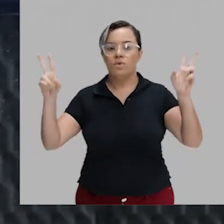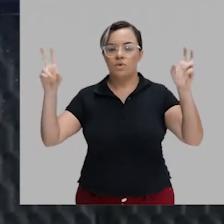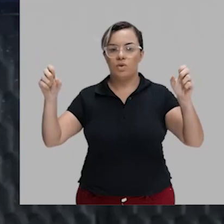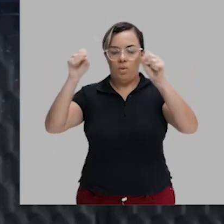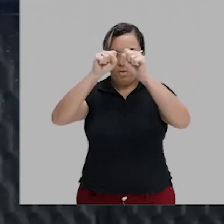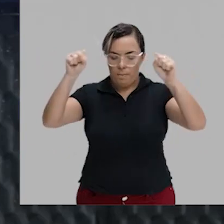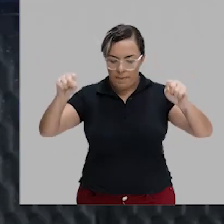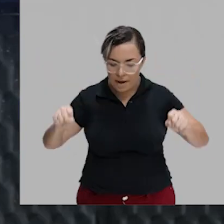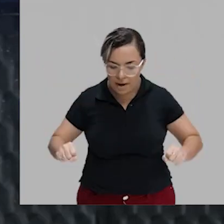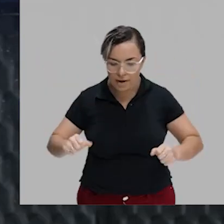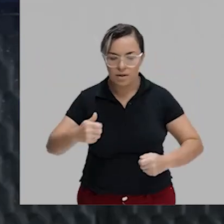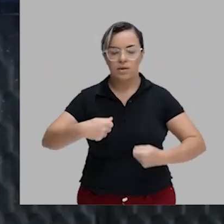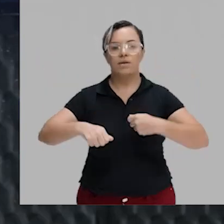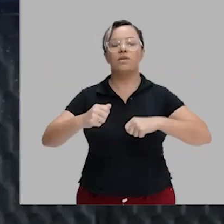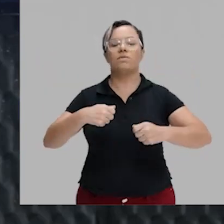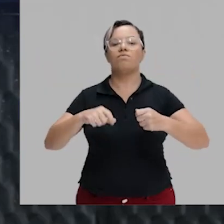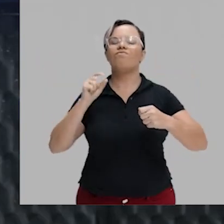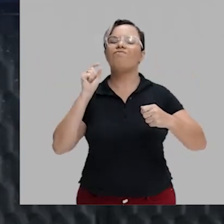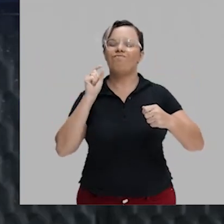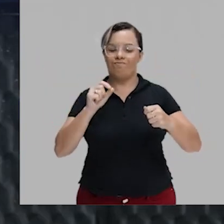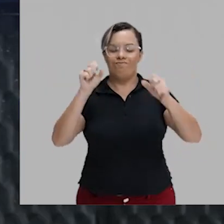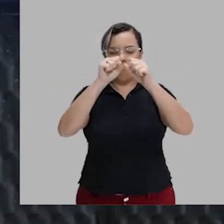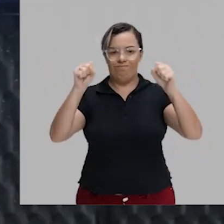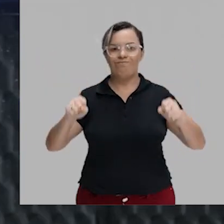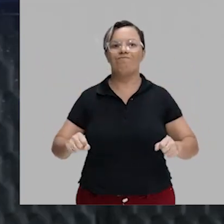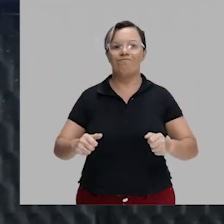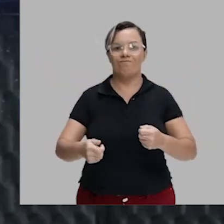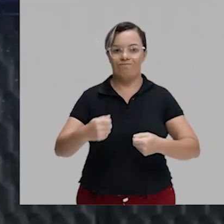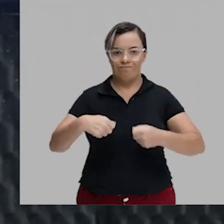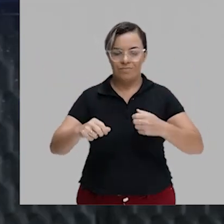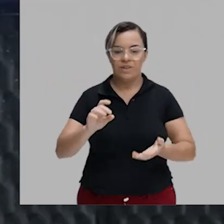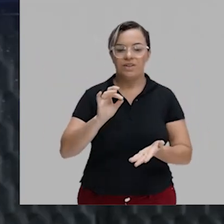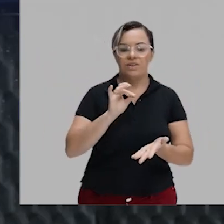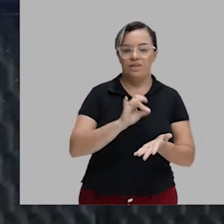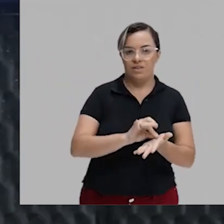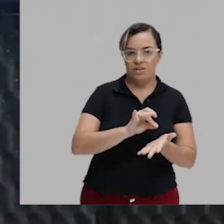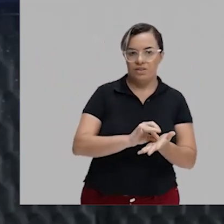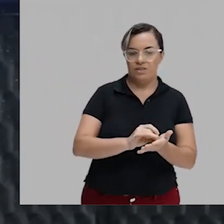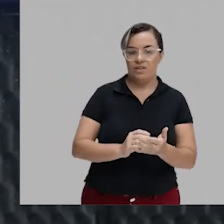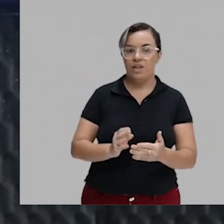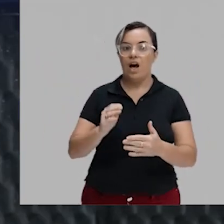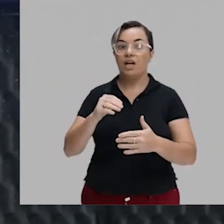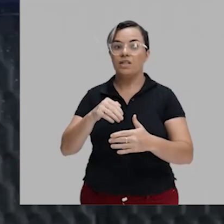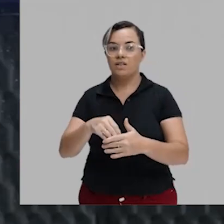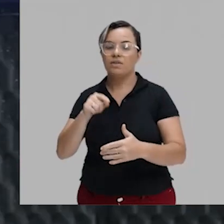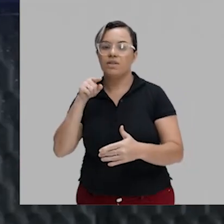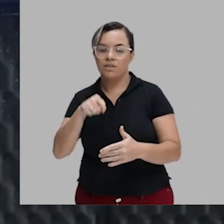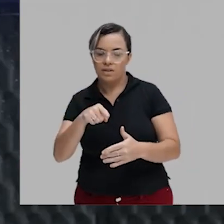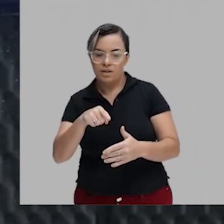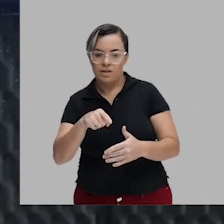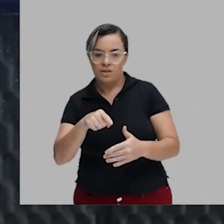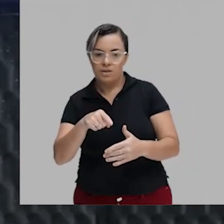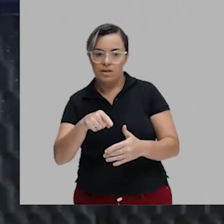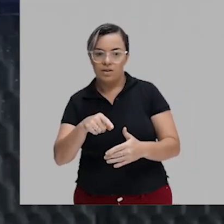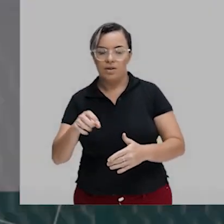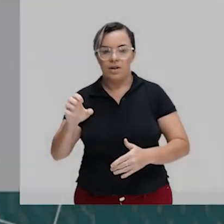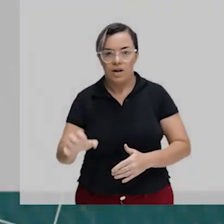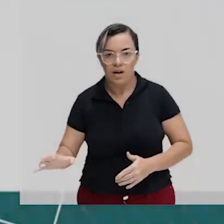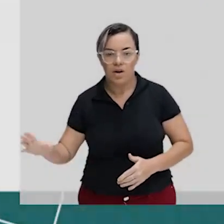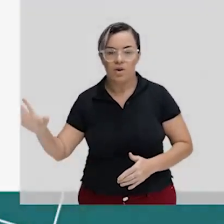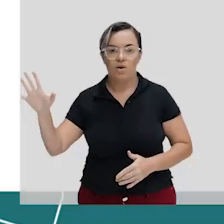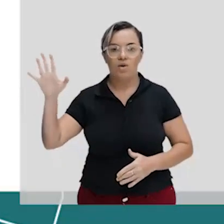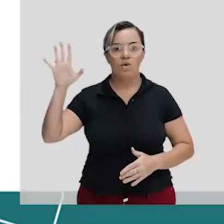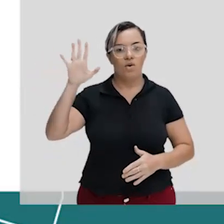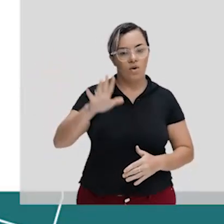mercantilismo. O mercantilismo que, na verdade, ele vai estar presente na chamada Europa